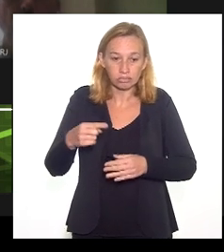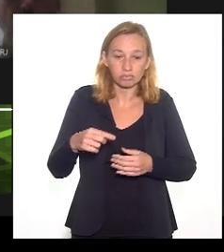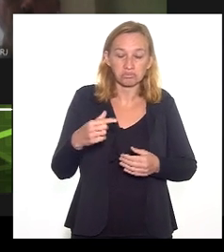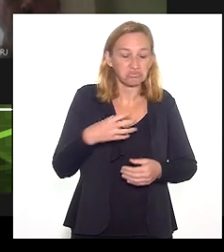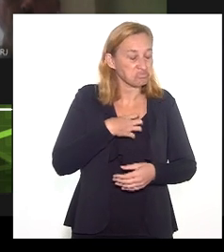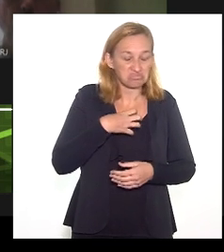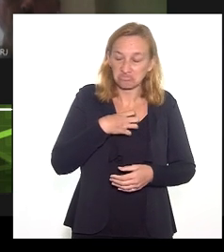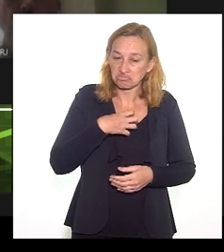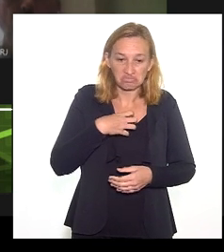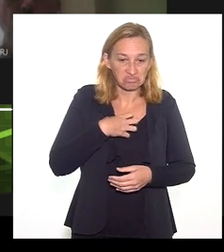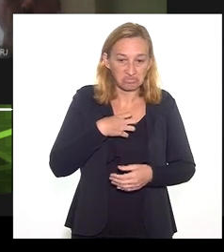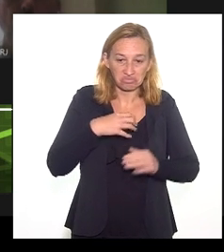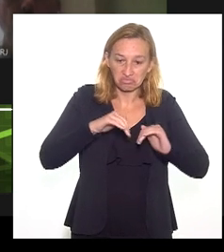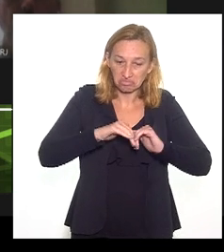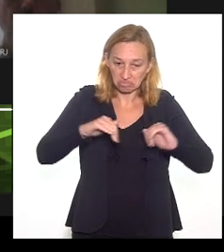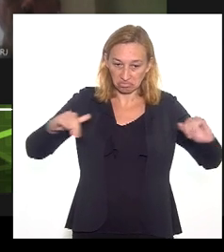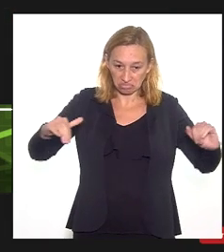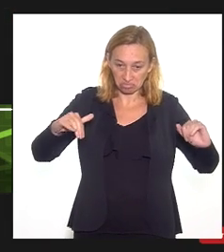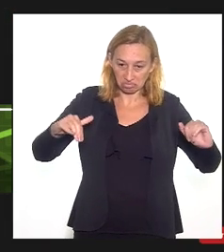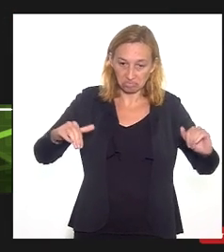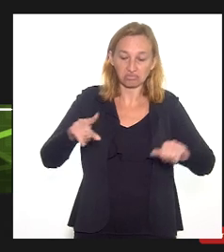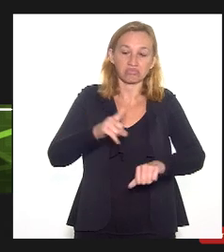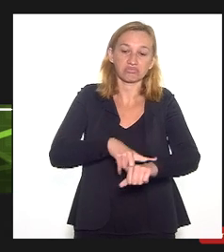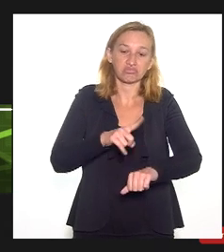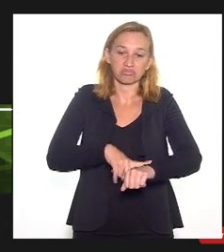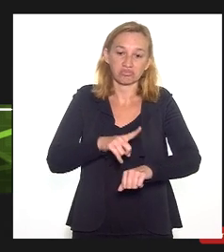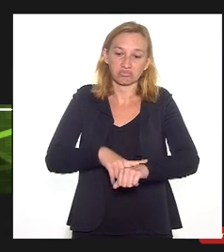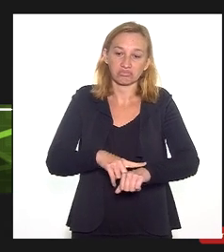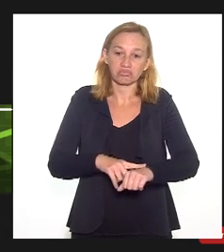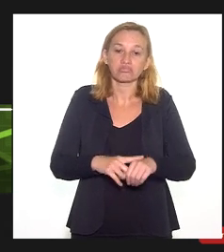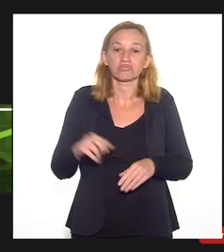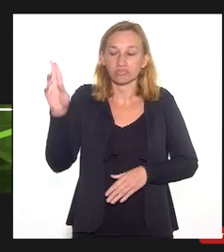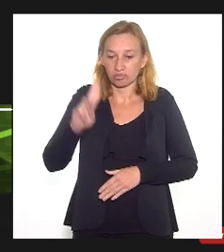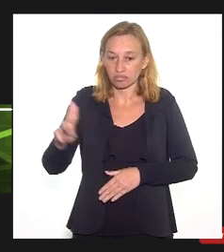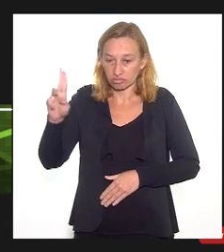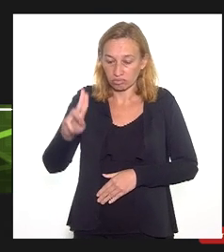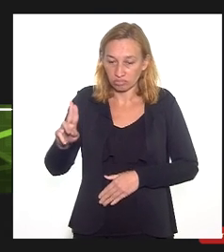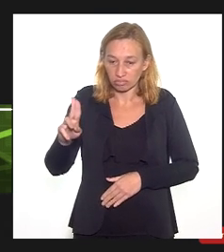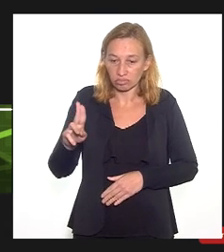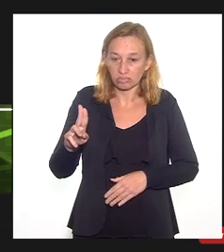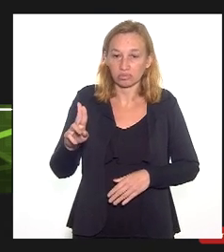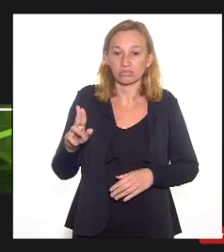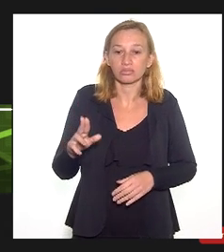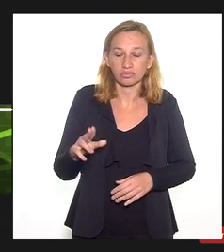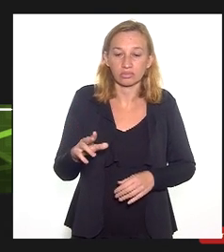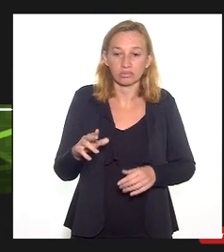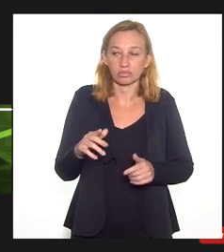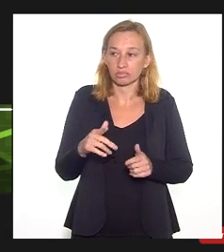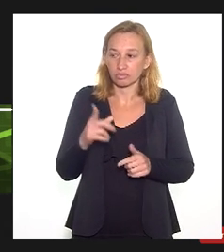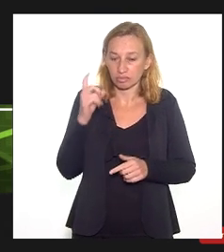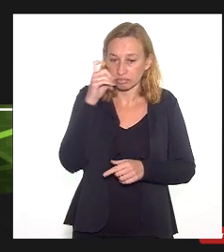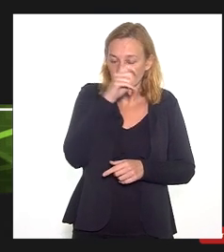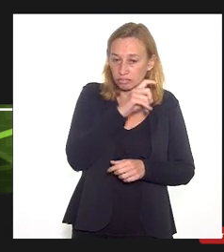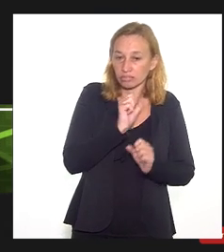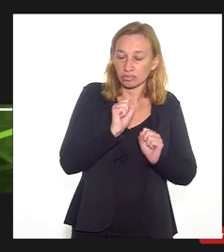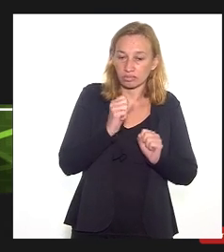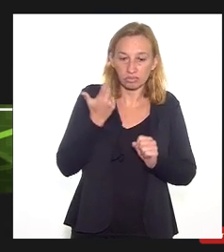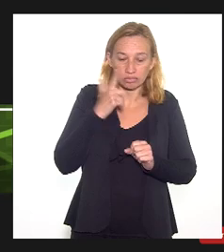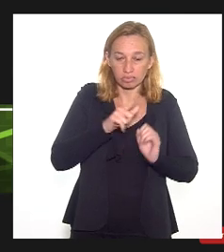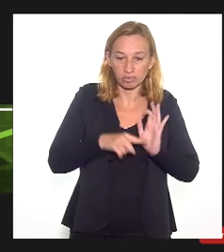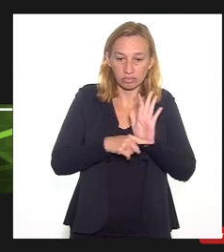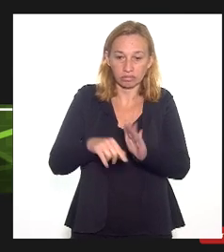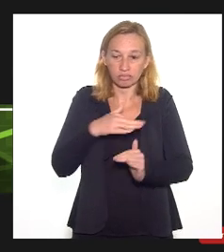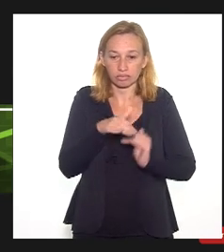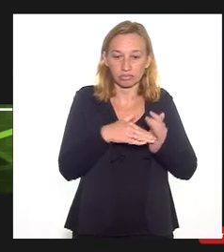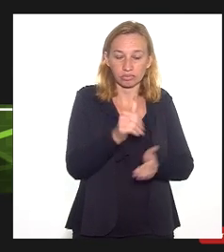sinta ainda mais apartado nesse momento pelo qual a universidade passa e que ela de fato consiga abraçar a todos os